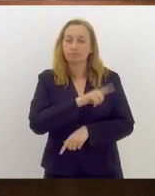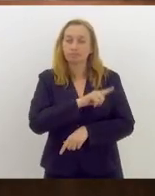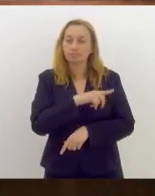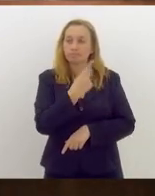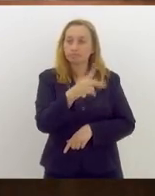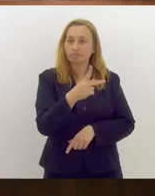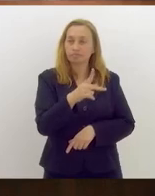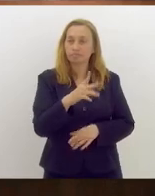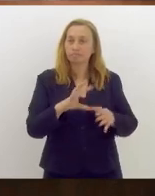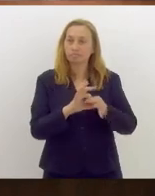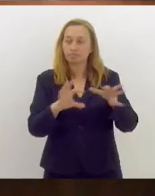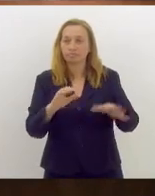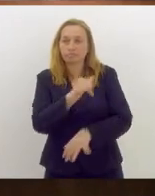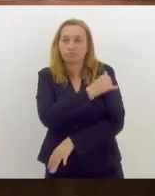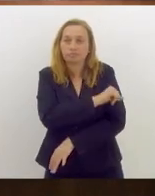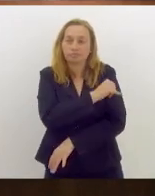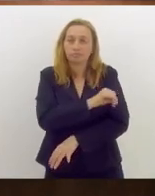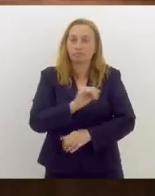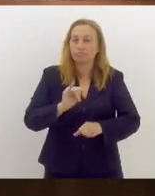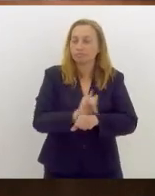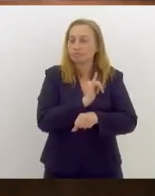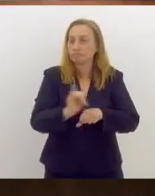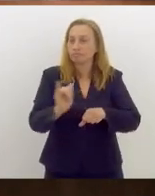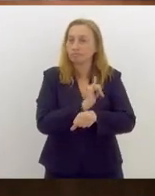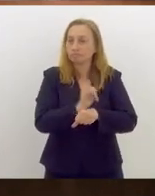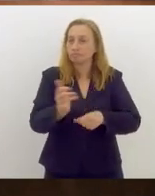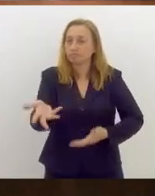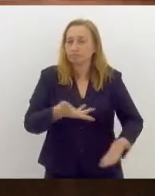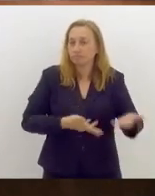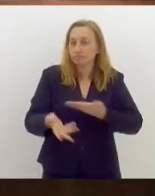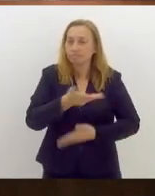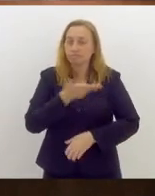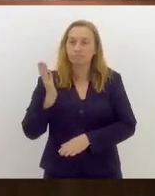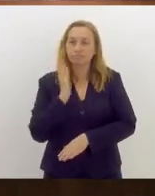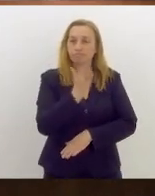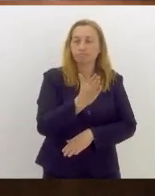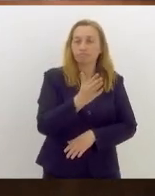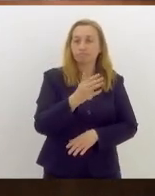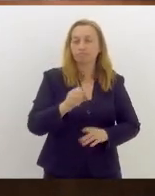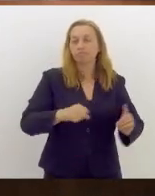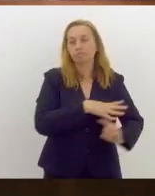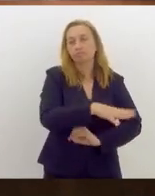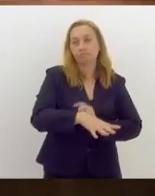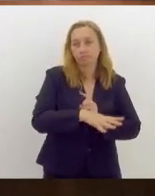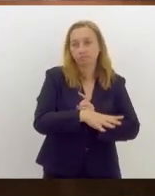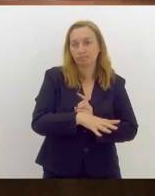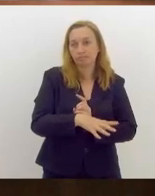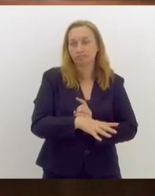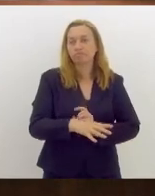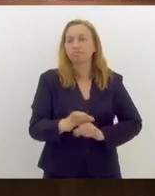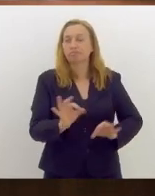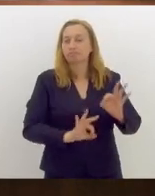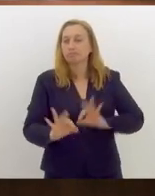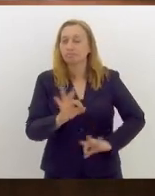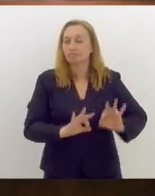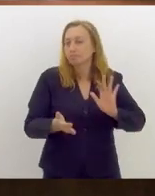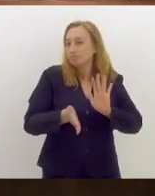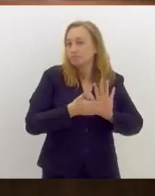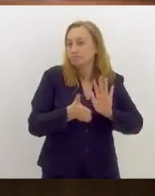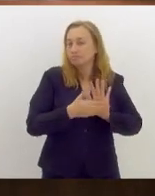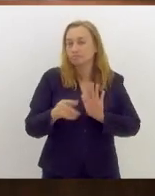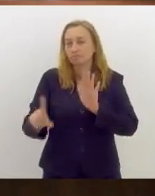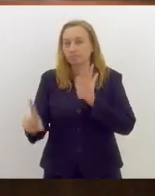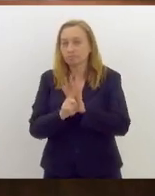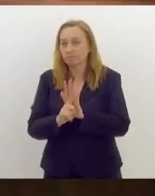né Tem instituído esse mecanismo de participação direta da sociedade civil Fluminense na elaboração de propostas